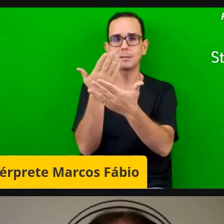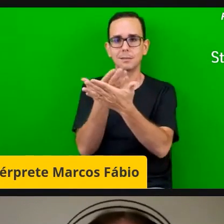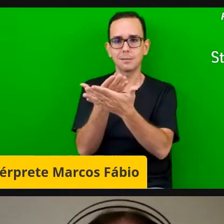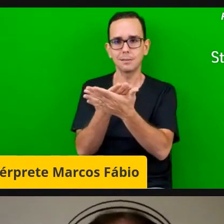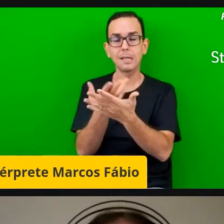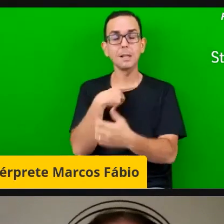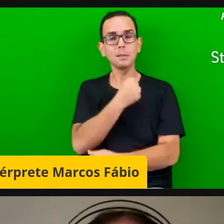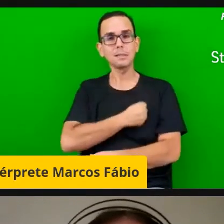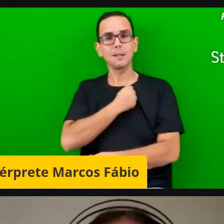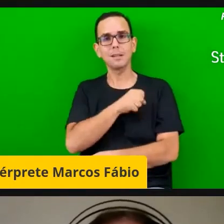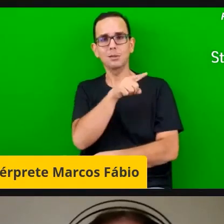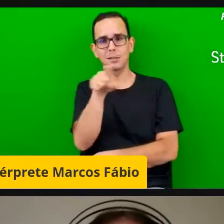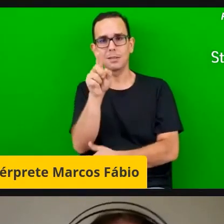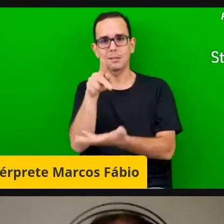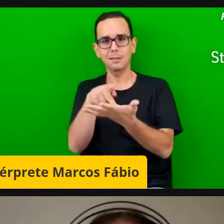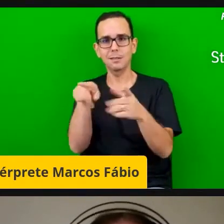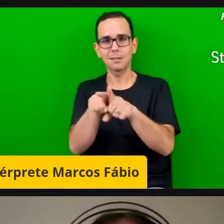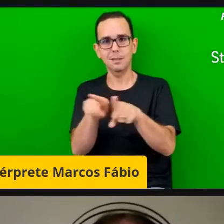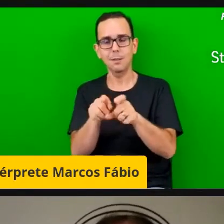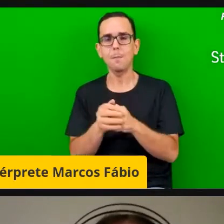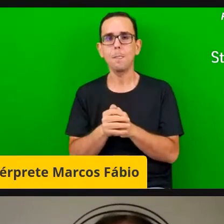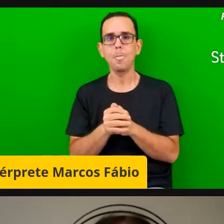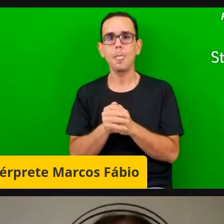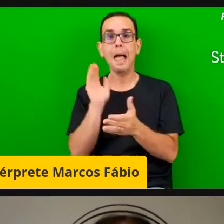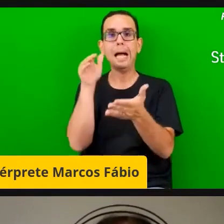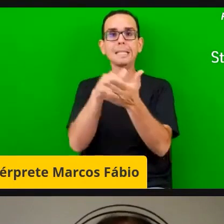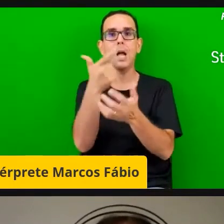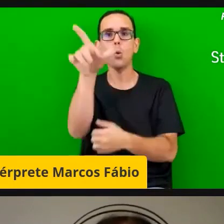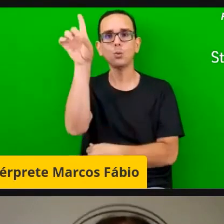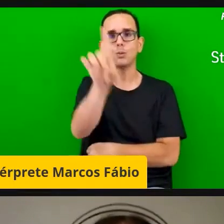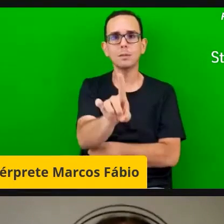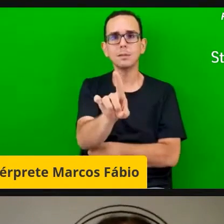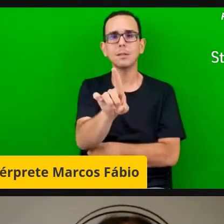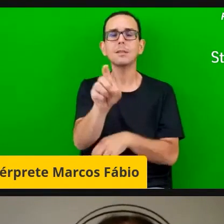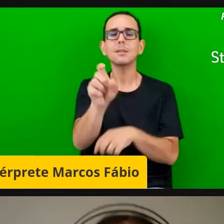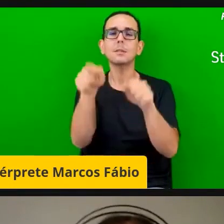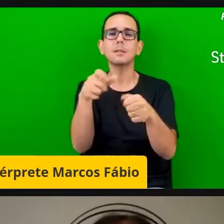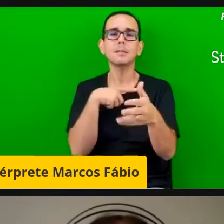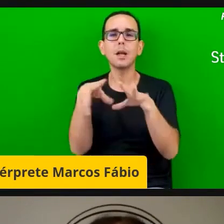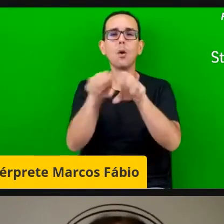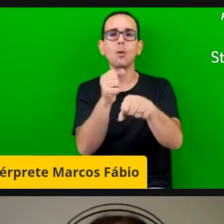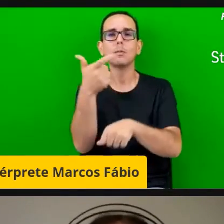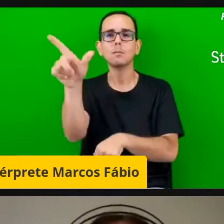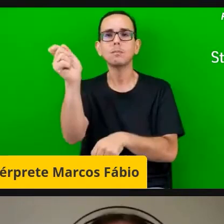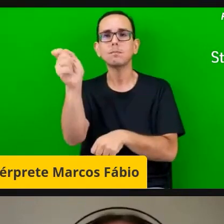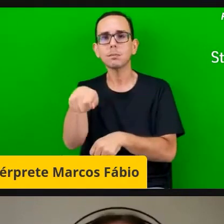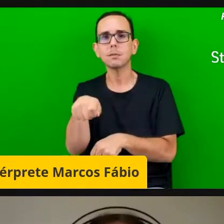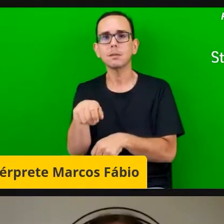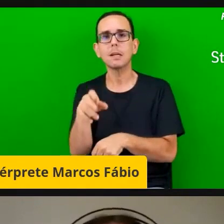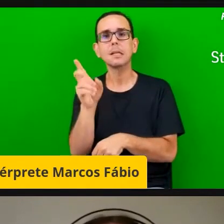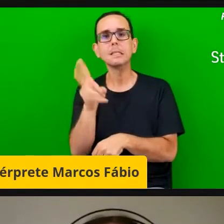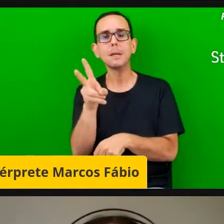com certeza, e até a próxima, né? Provavelmente nós teremos mais informações, e saibam que a gente está sempre à disposição